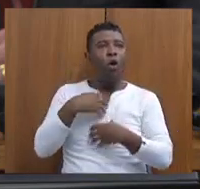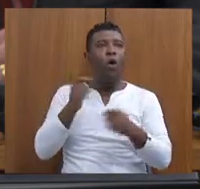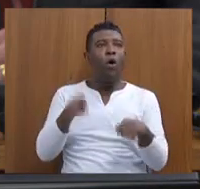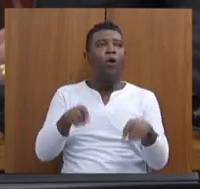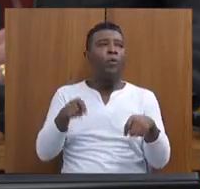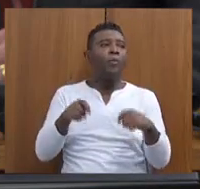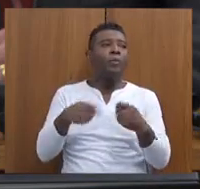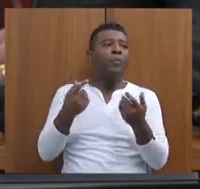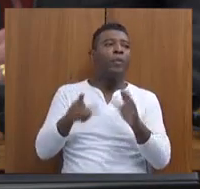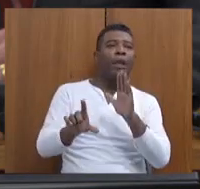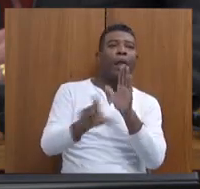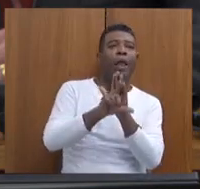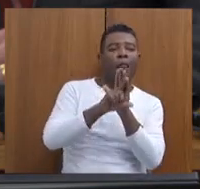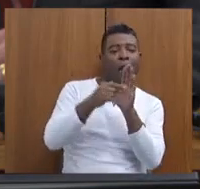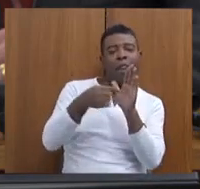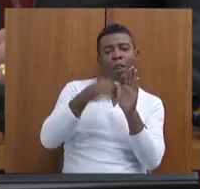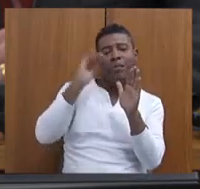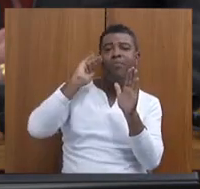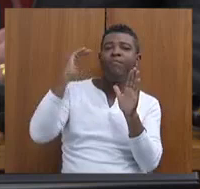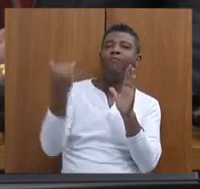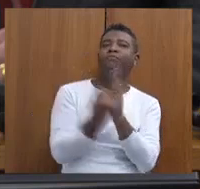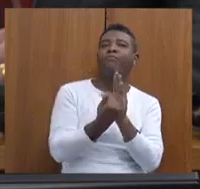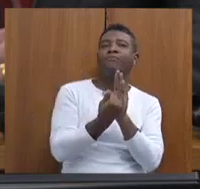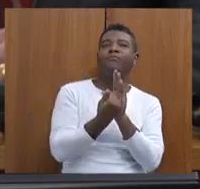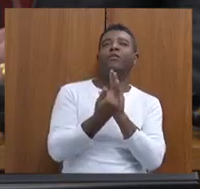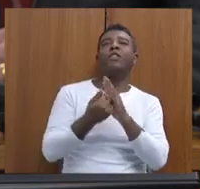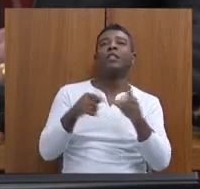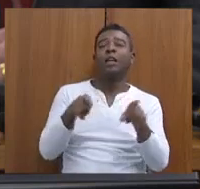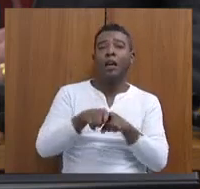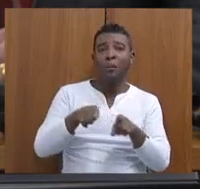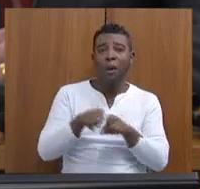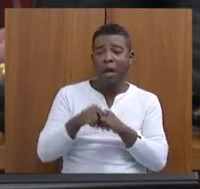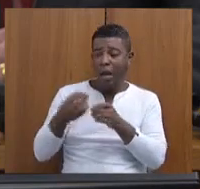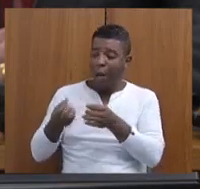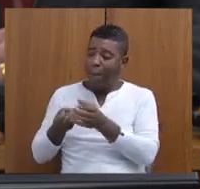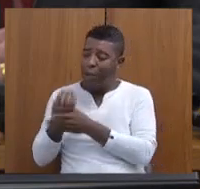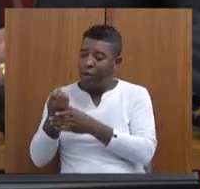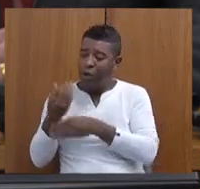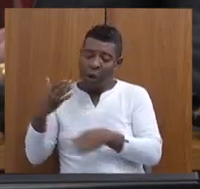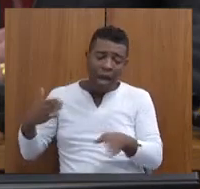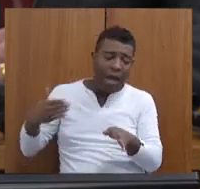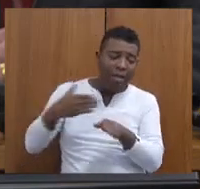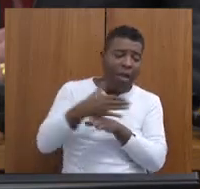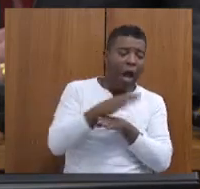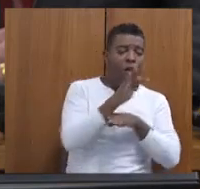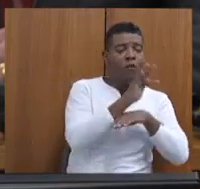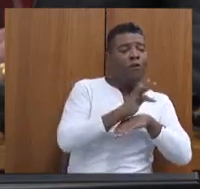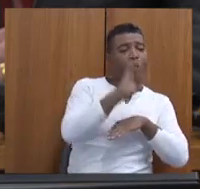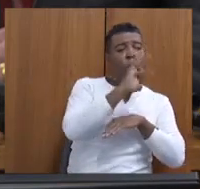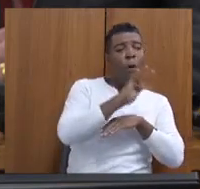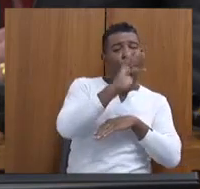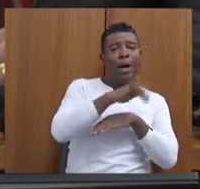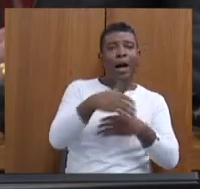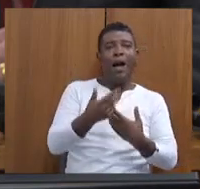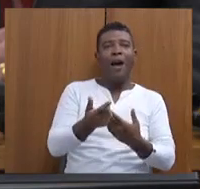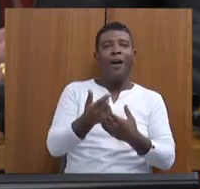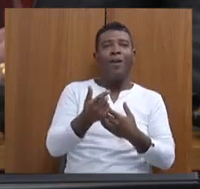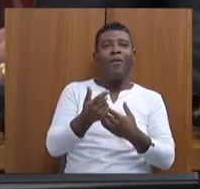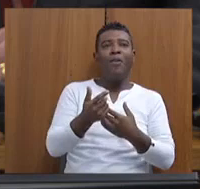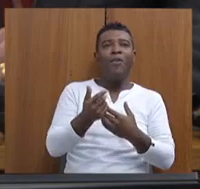legalização de dos produtores entrar na formalidade e nós precisamos de